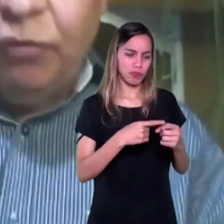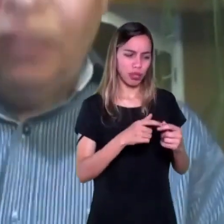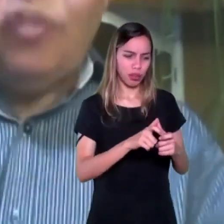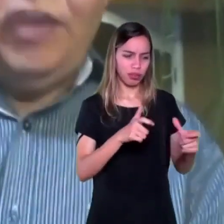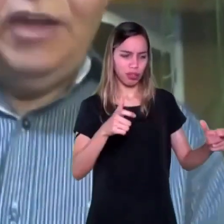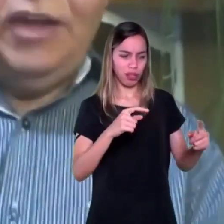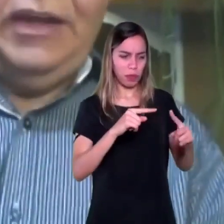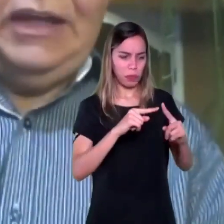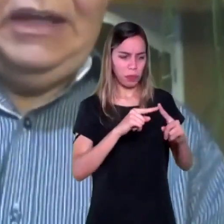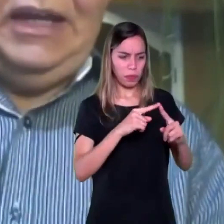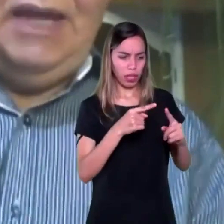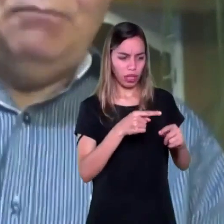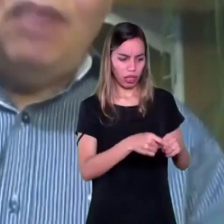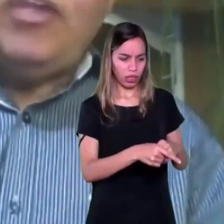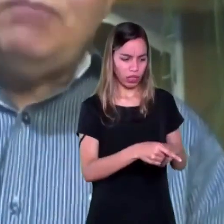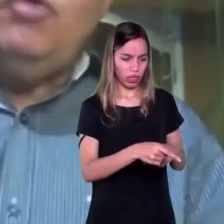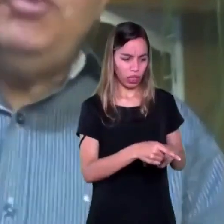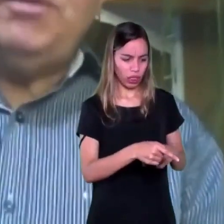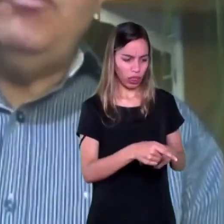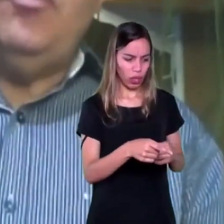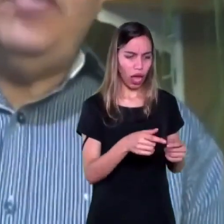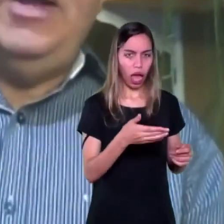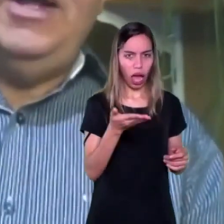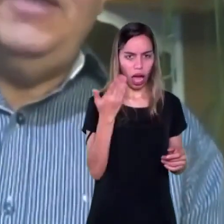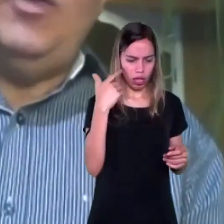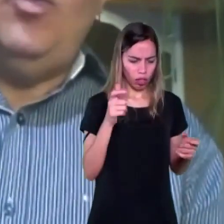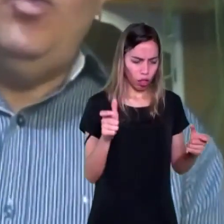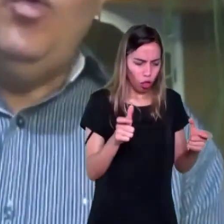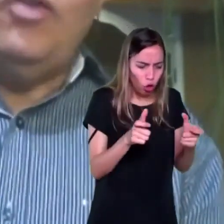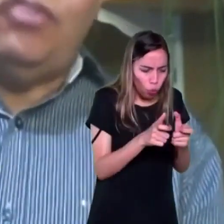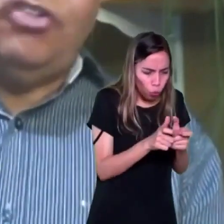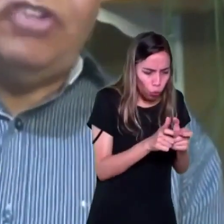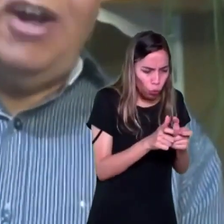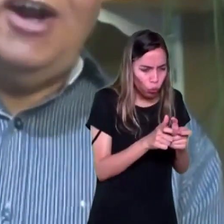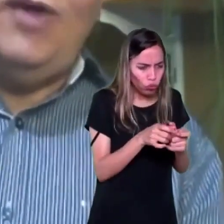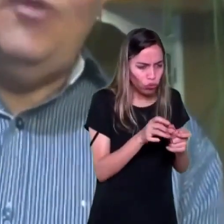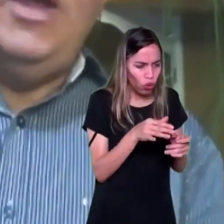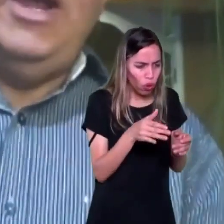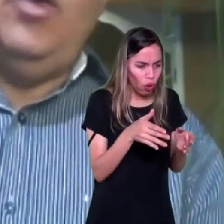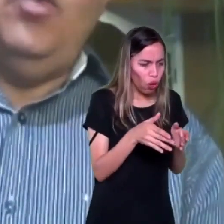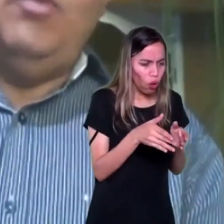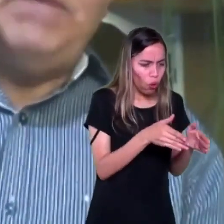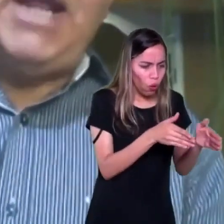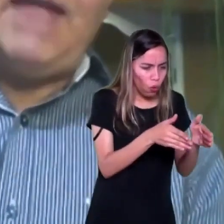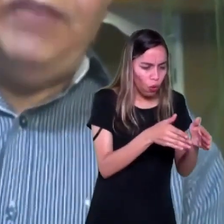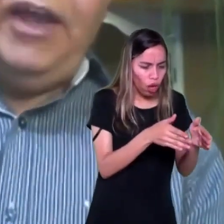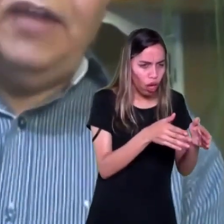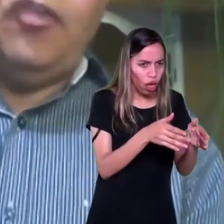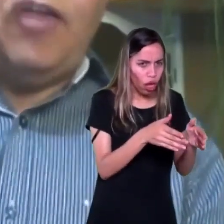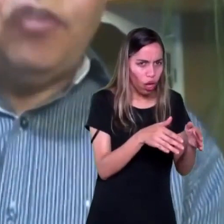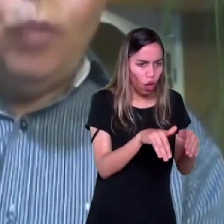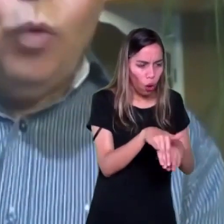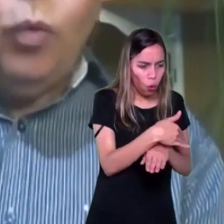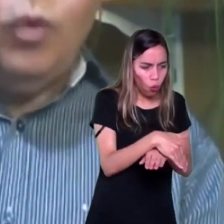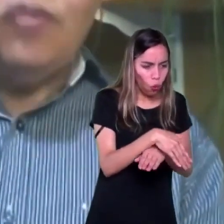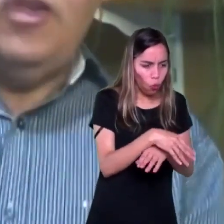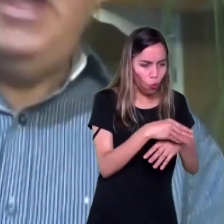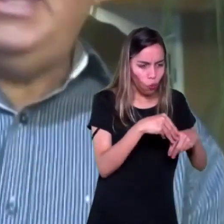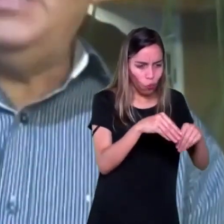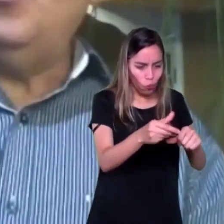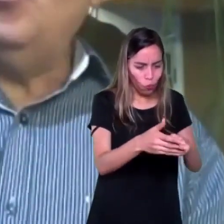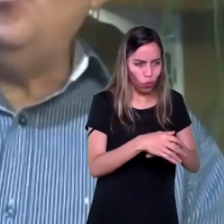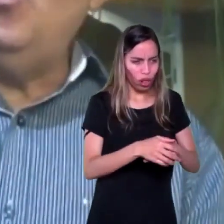menos provinciana. Mas era muito provinciana, com ruas de chão, com brincadeiras nas